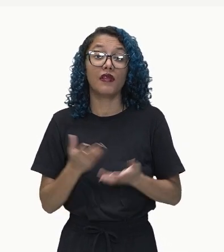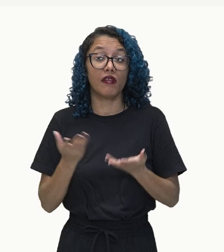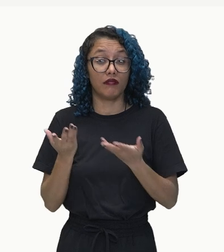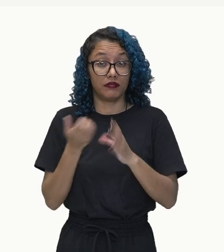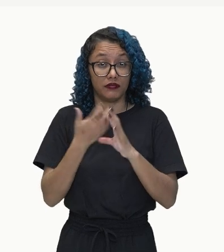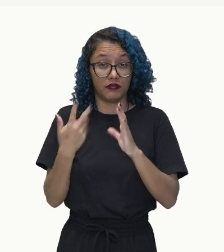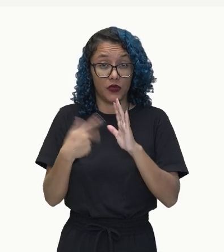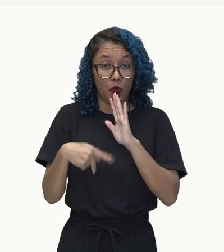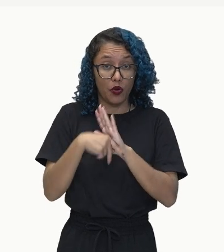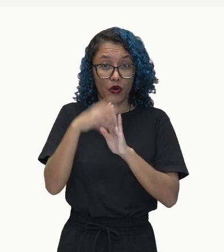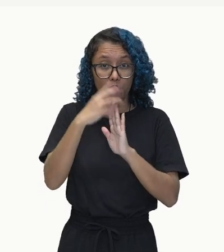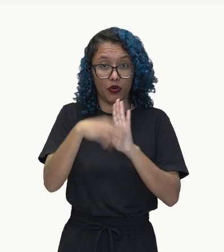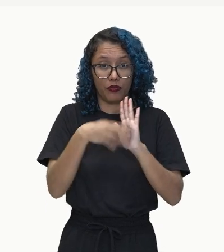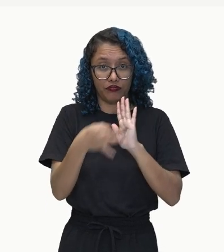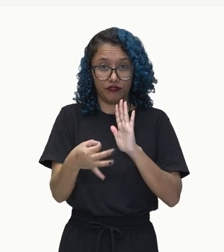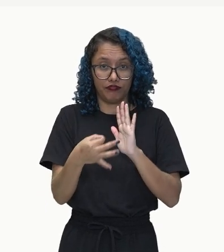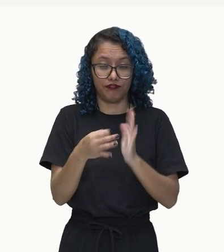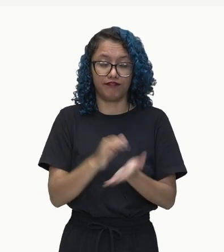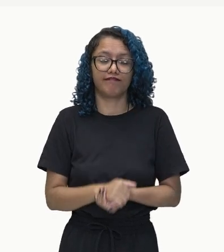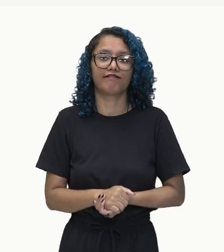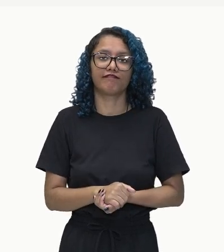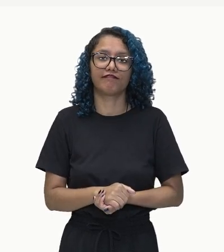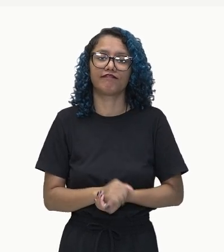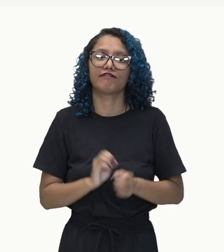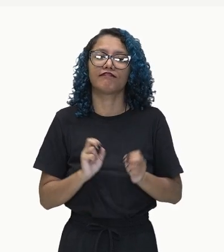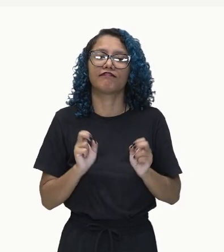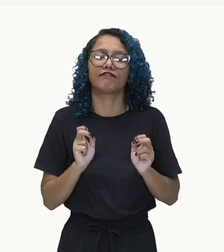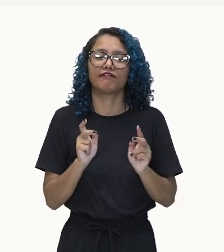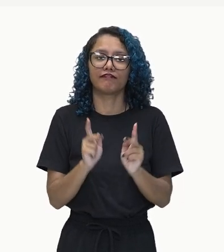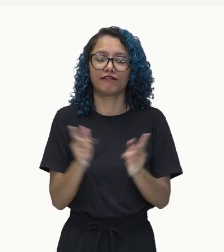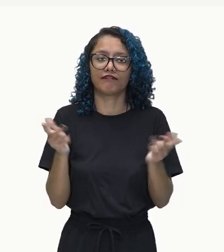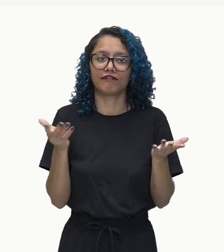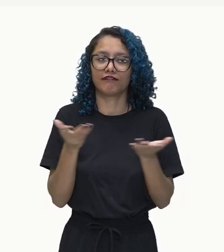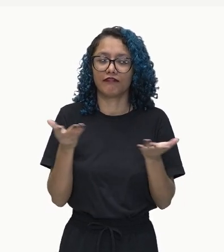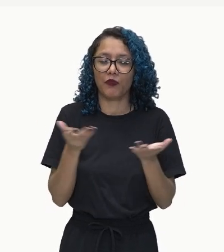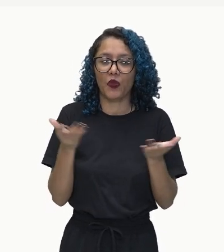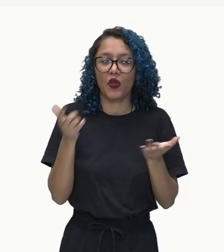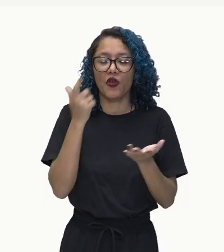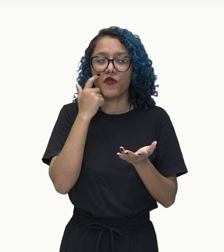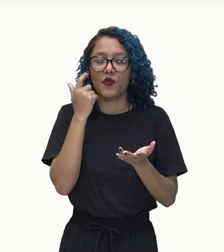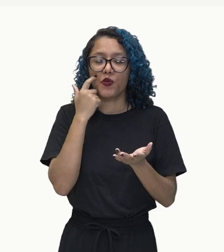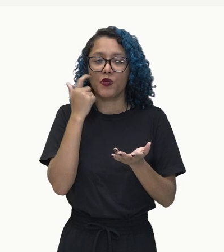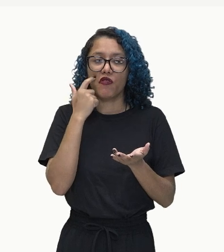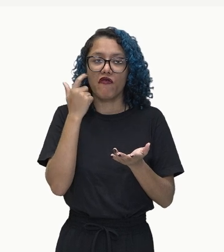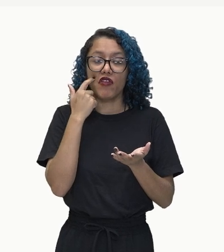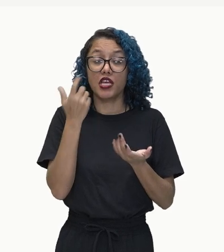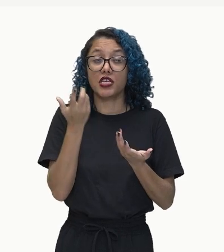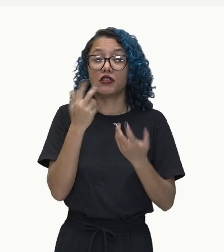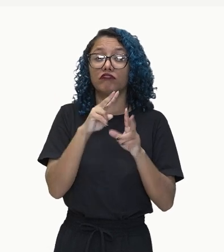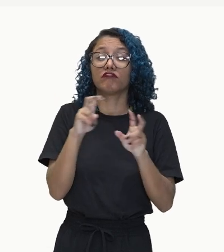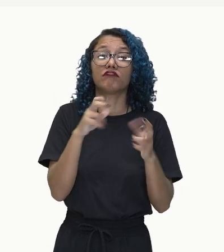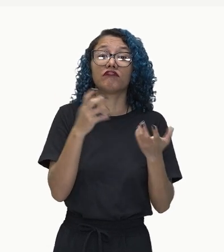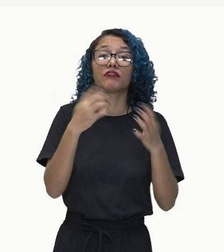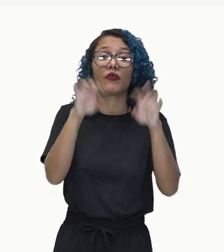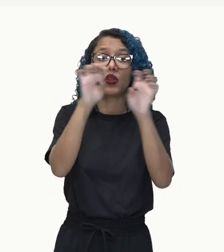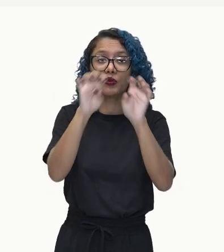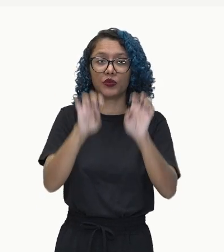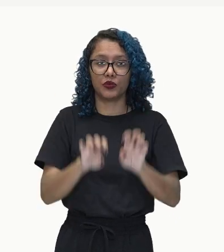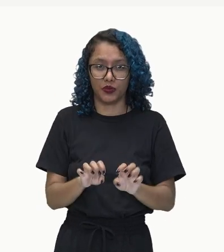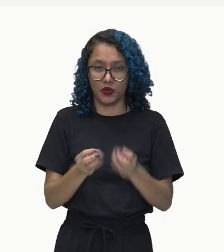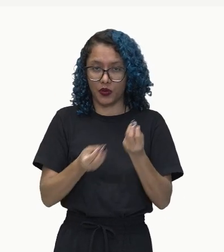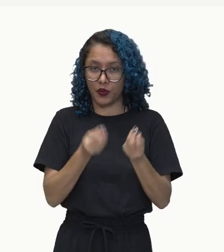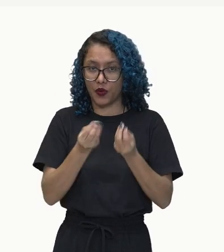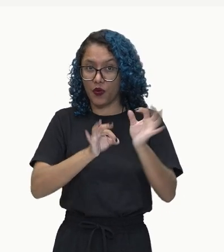resenha, ok? Muito bem. Vamos falar um pouco aí sobre a estrutura, como se dá a resenha? Vamos